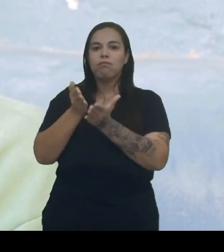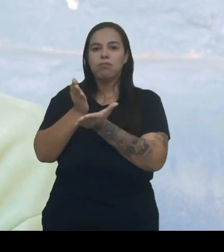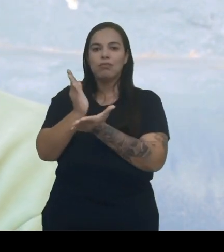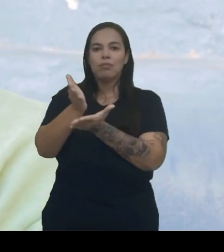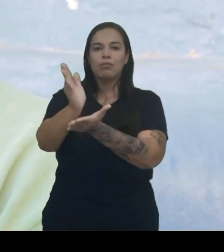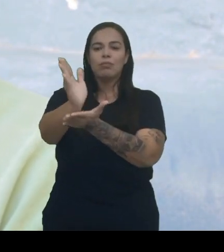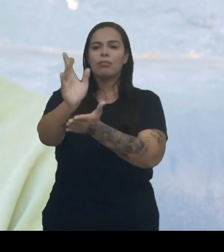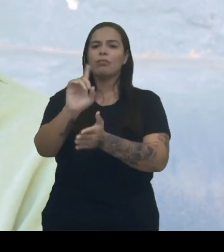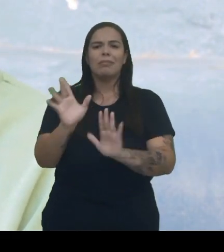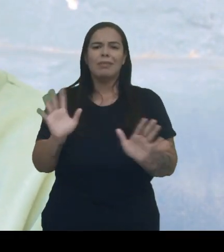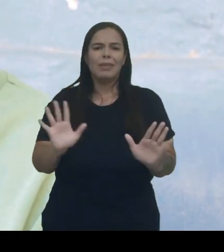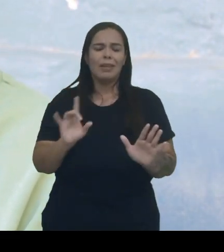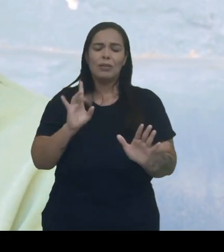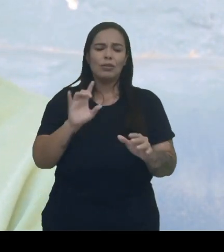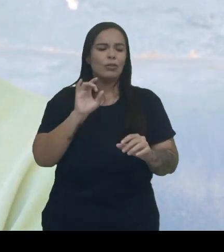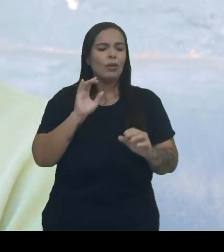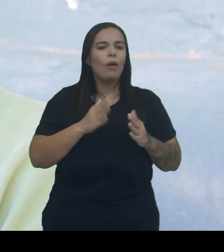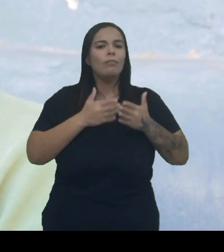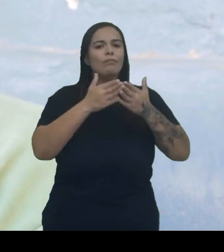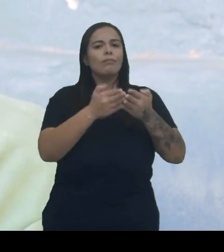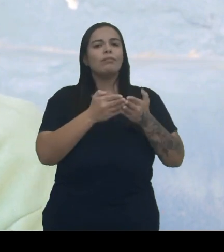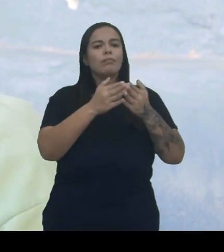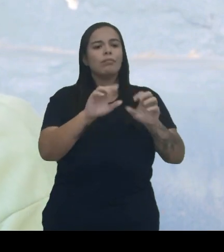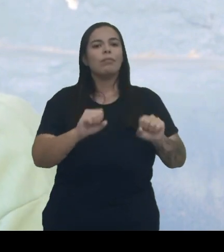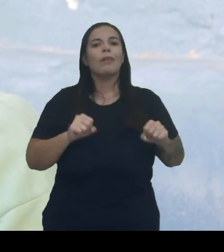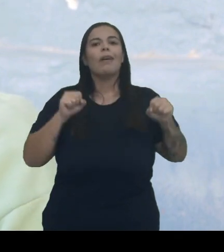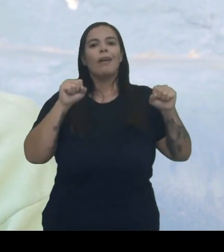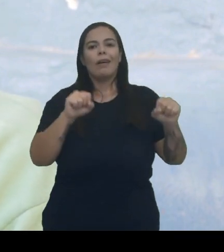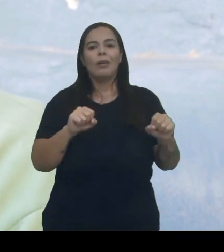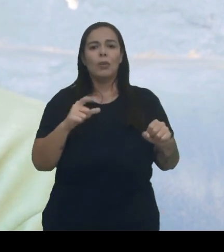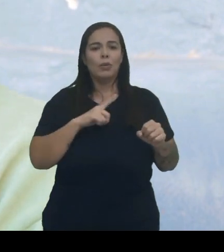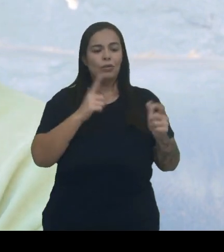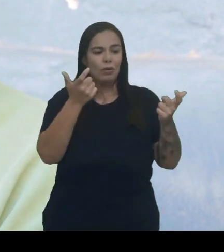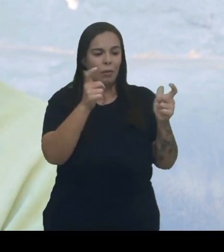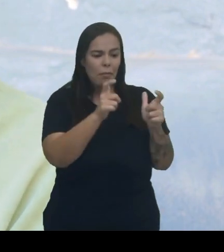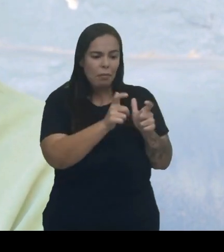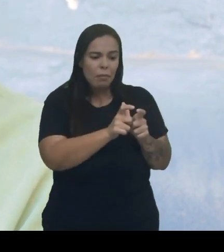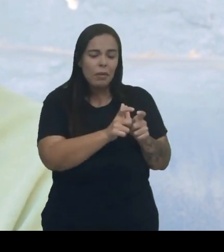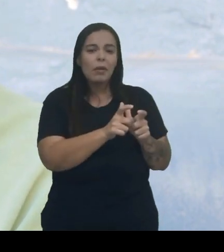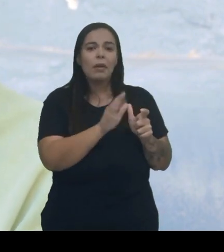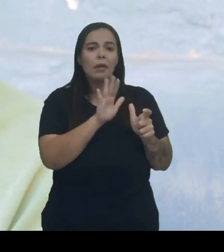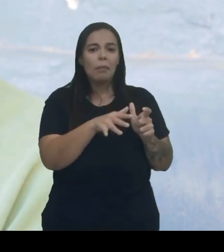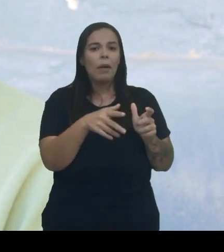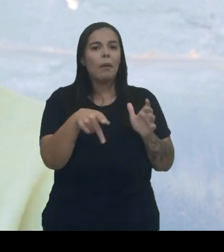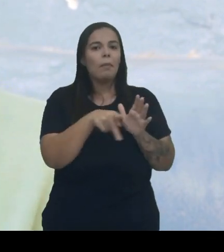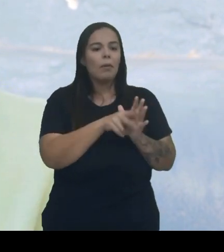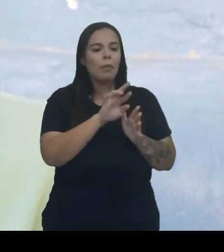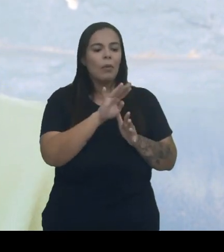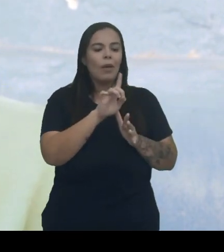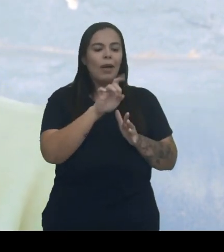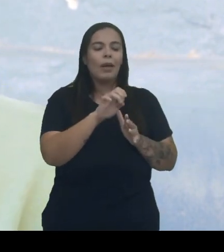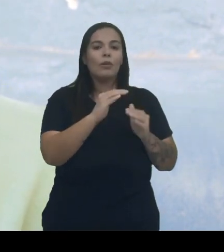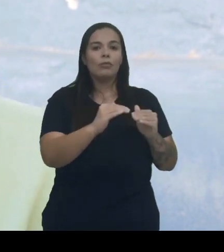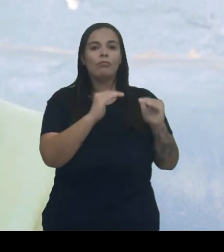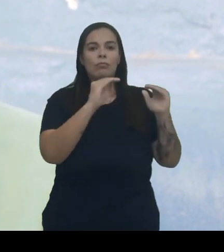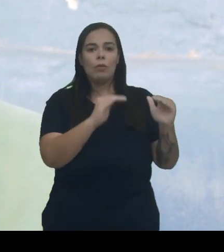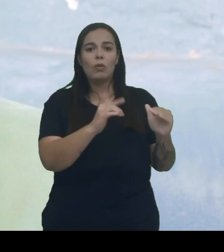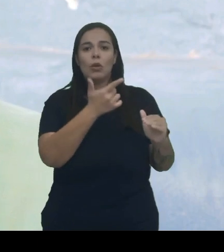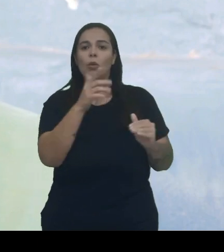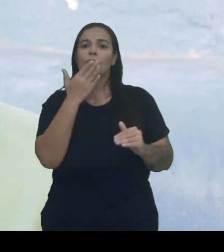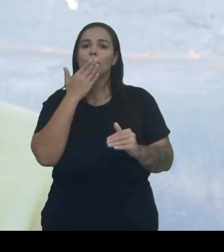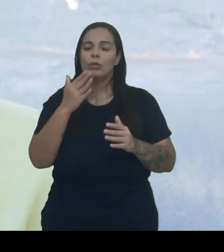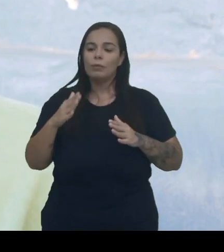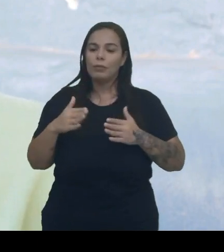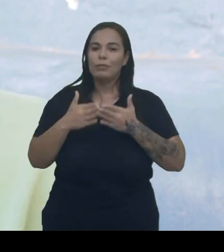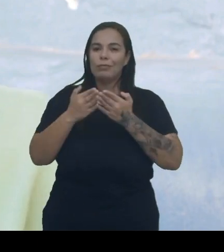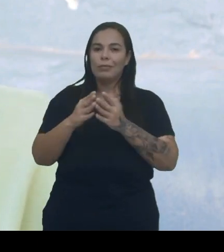canoa. Tinha canoas aqui menor do que essa, que pescava de rede alta. Canoas pequenas, bem